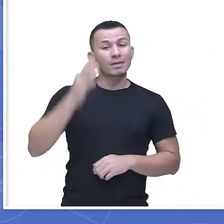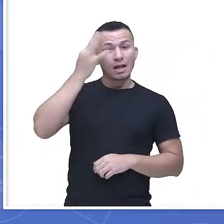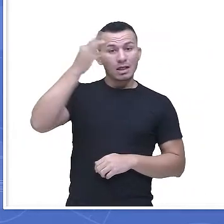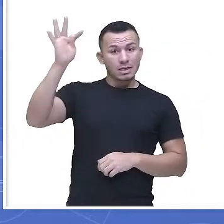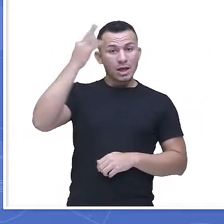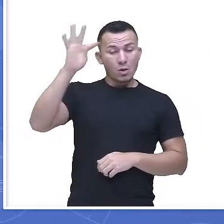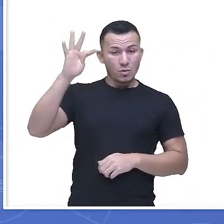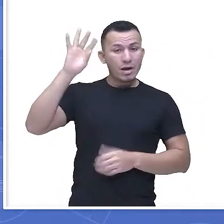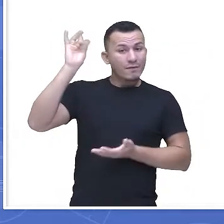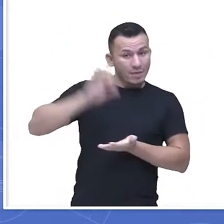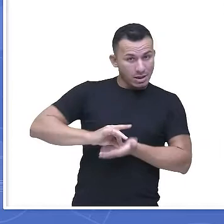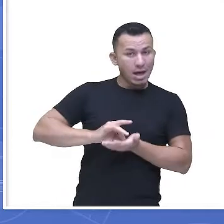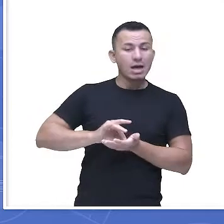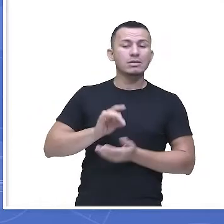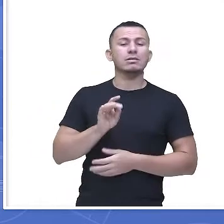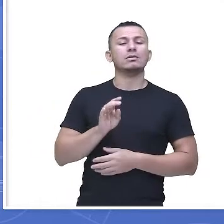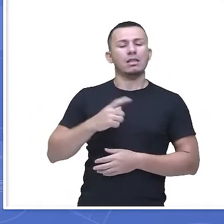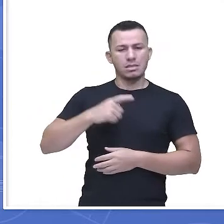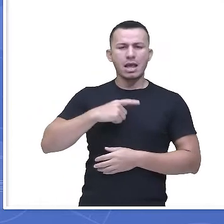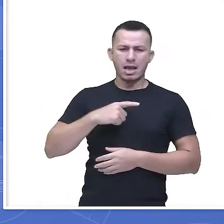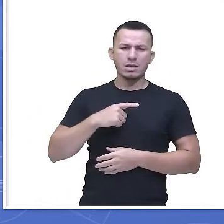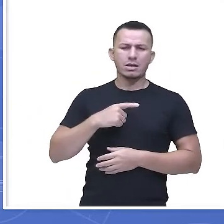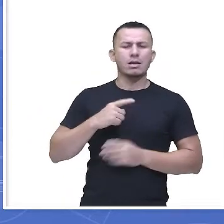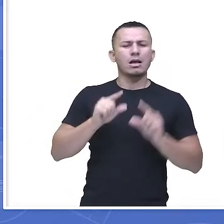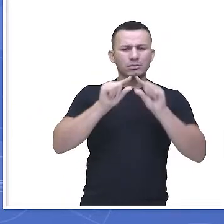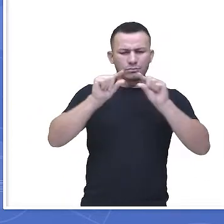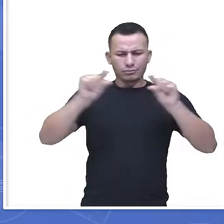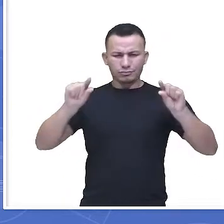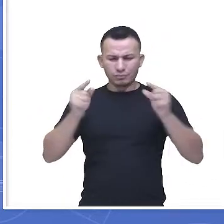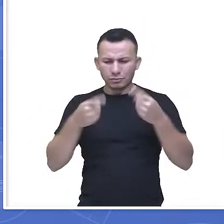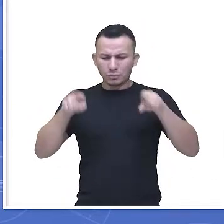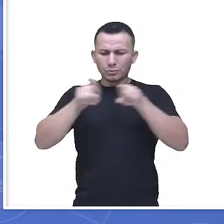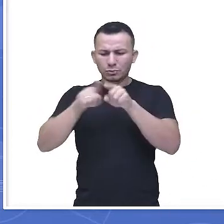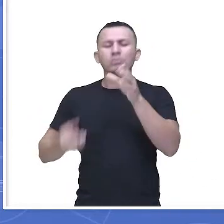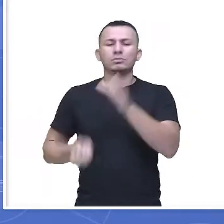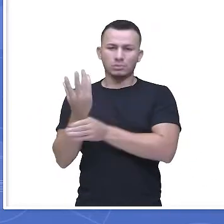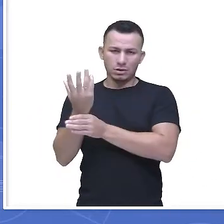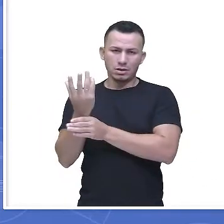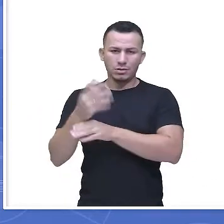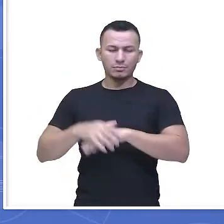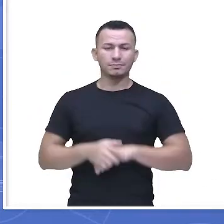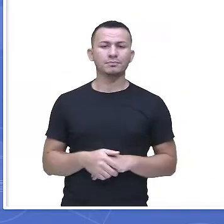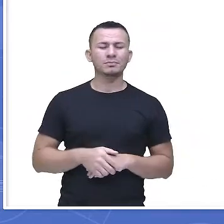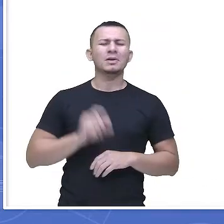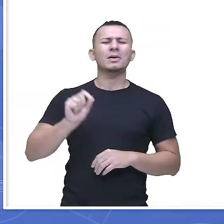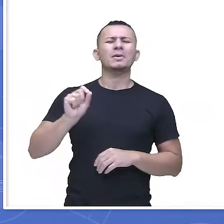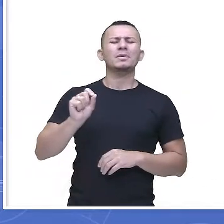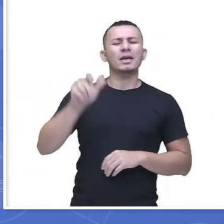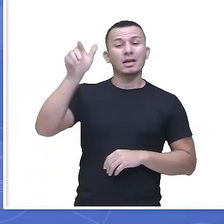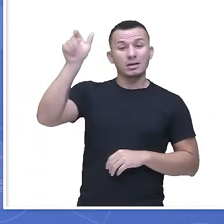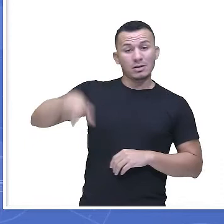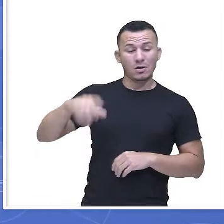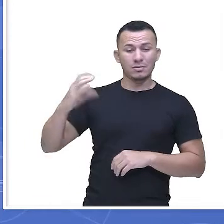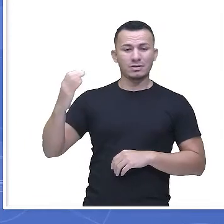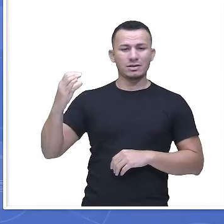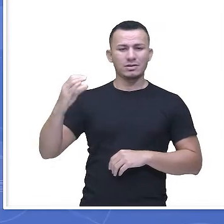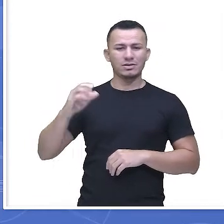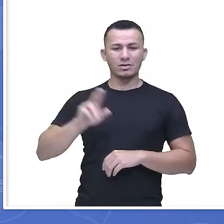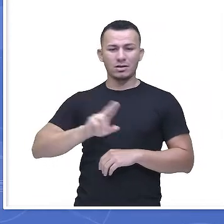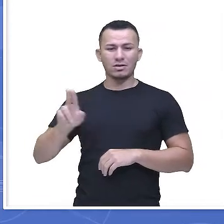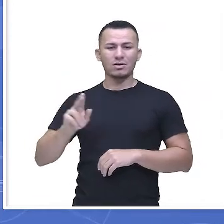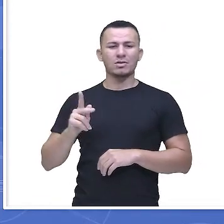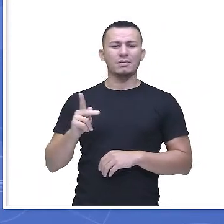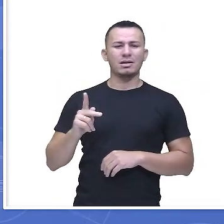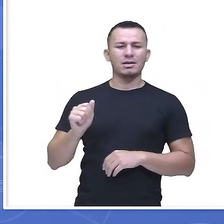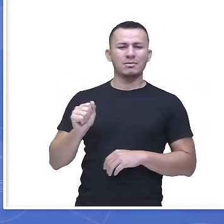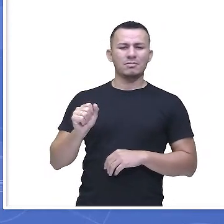é a biogênese, um organismo gera o outro. E esse cientista foi quem? Foi Pasteur. Olha só o que ele fez, vamos lá. Somente